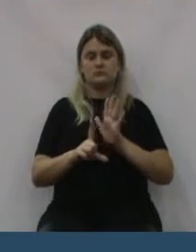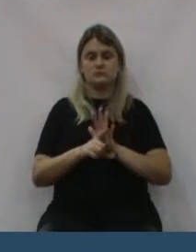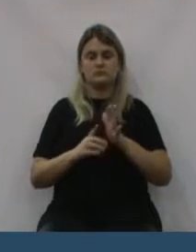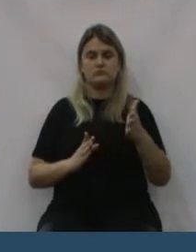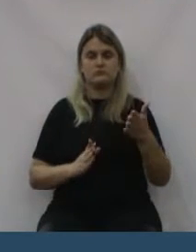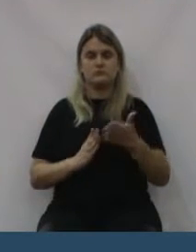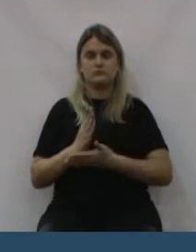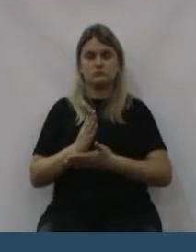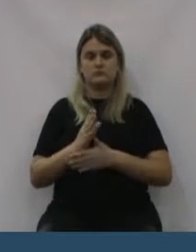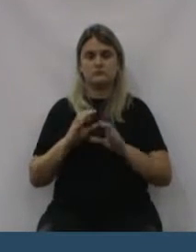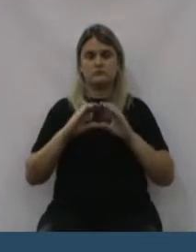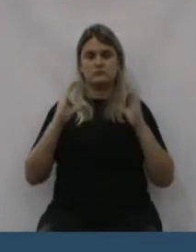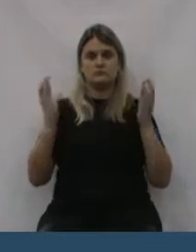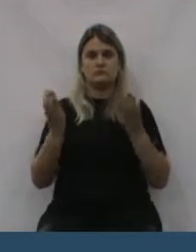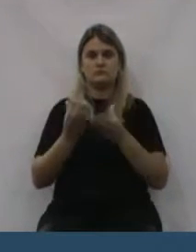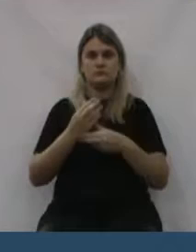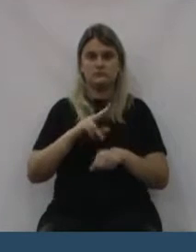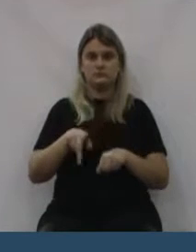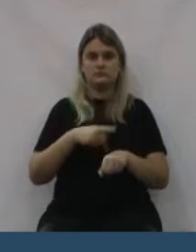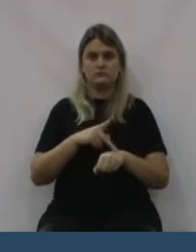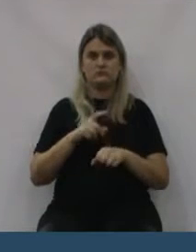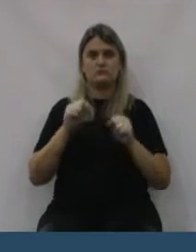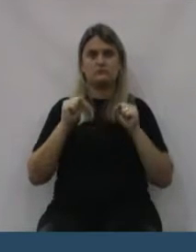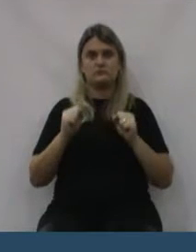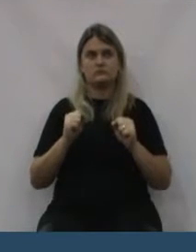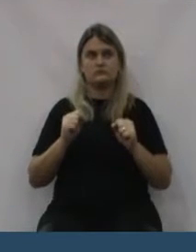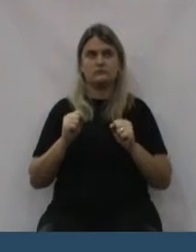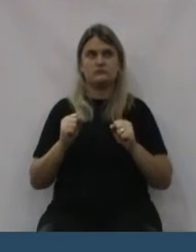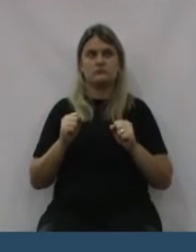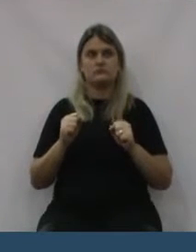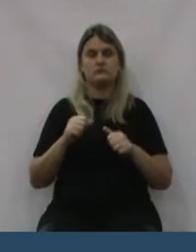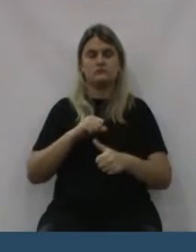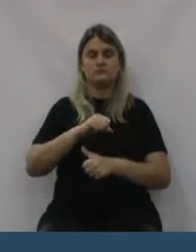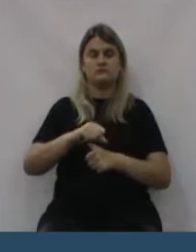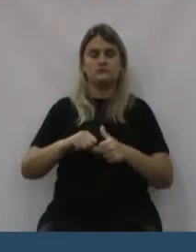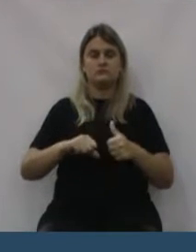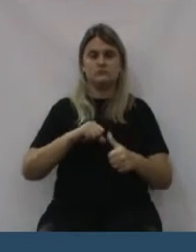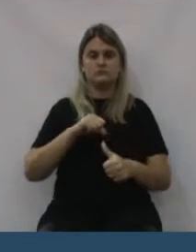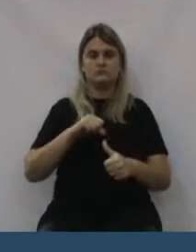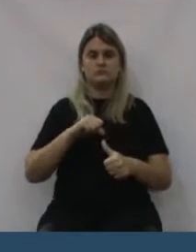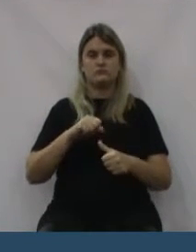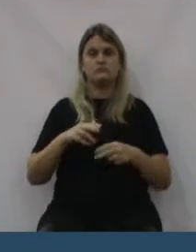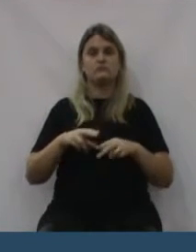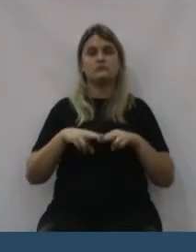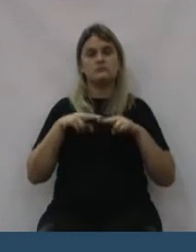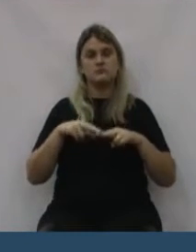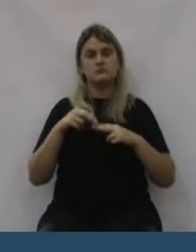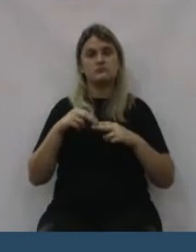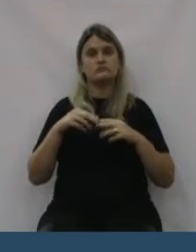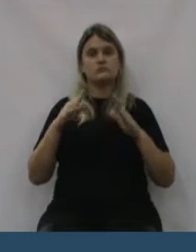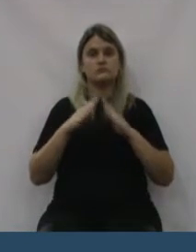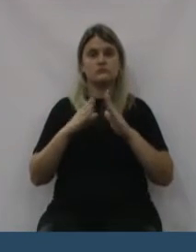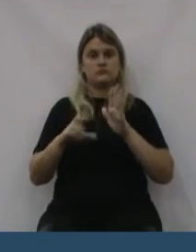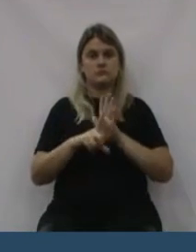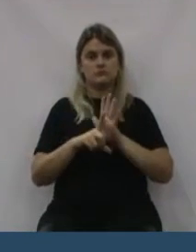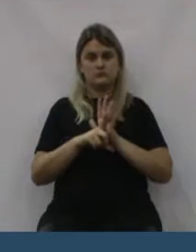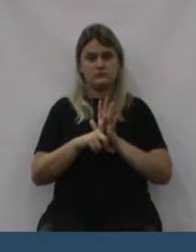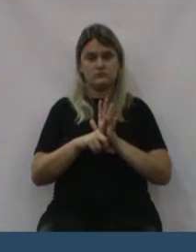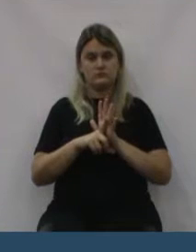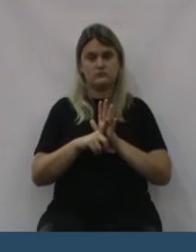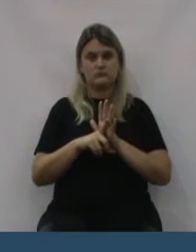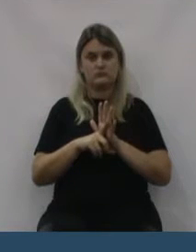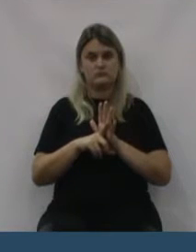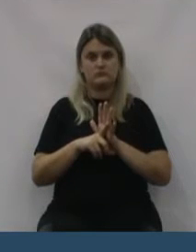já fez pronunciamento contrário a tal doação. No entanto,